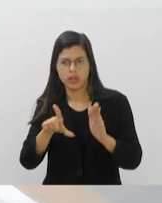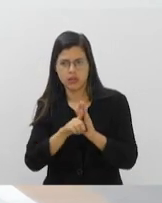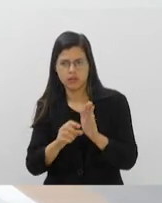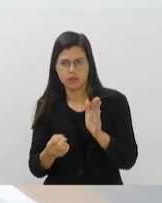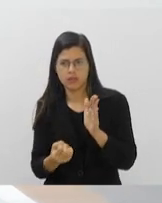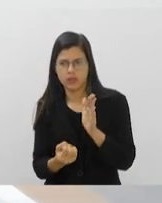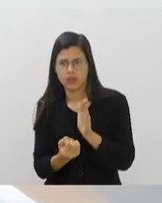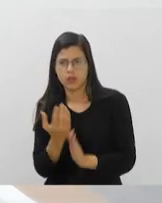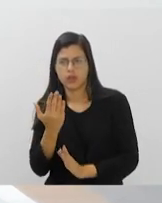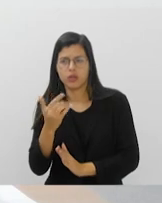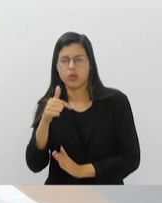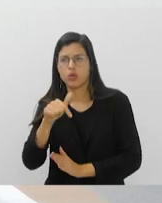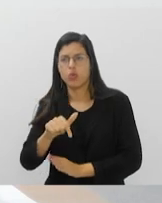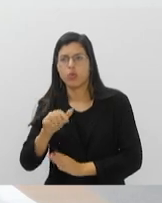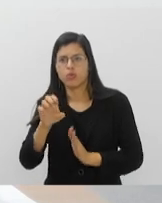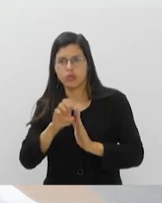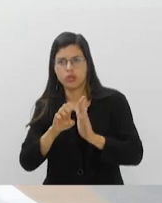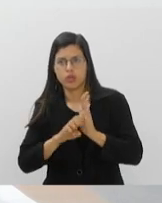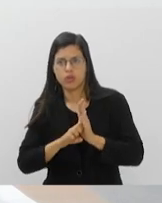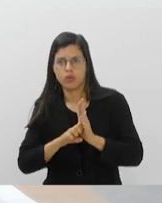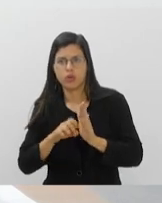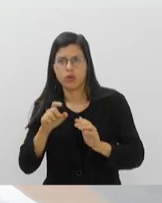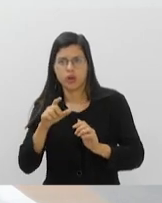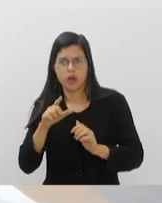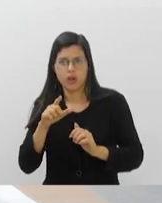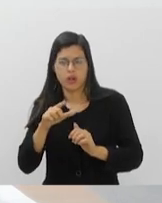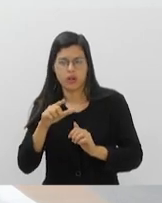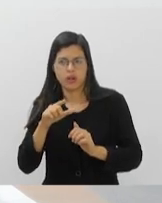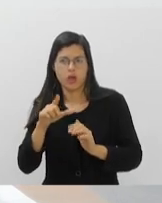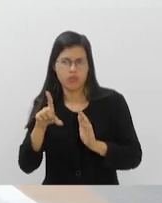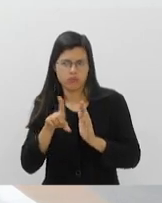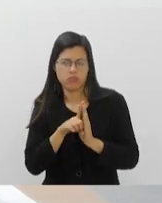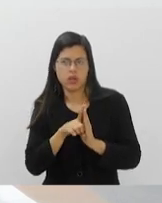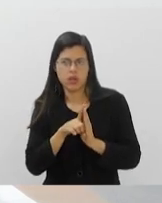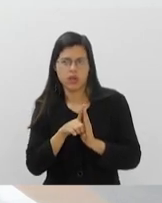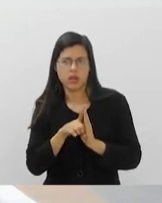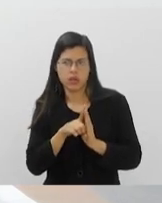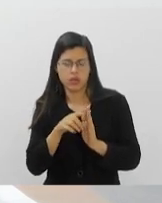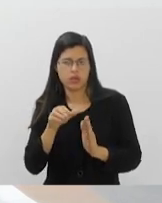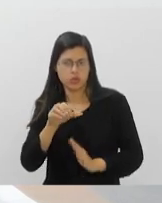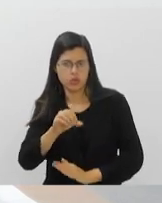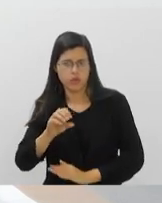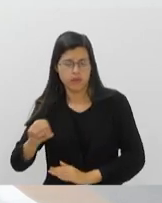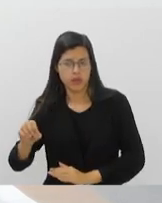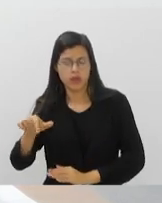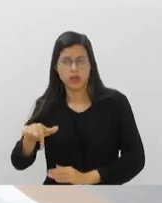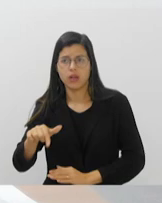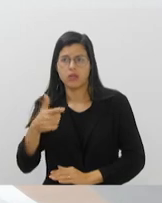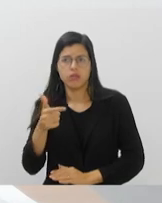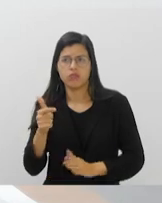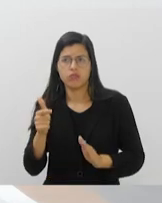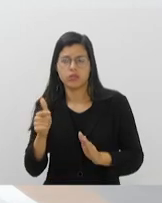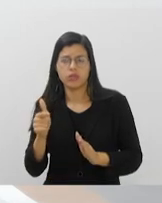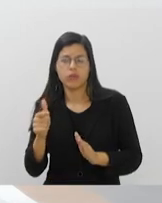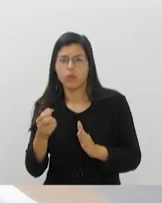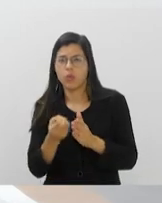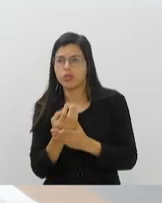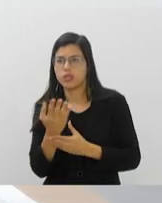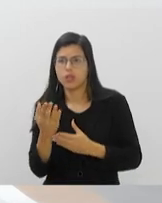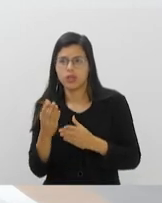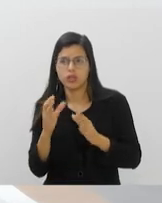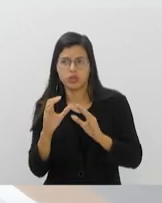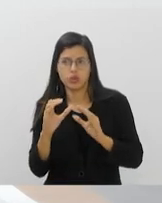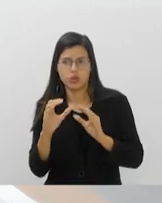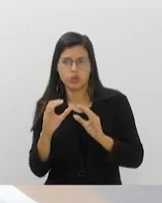da Criança e Adolescente é uma lei ordinária Lei 8069 de 90 Porque não houve quórum no Congresso Nacional em